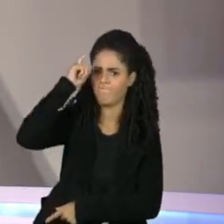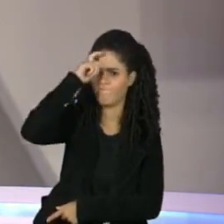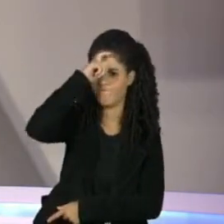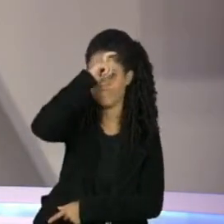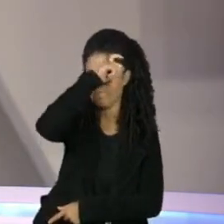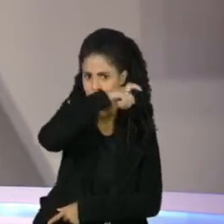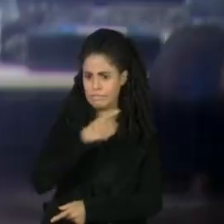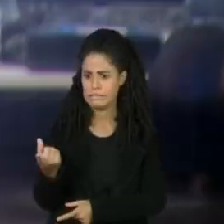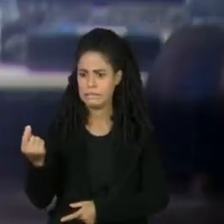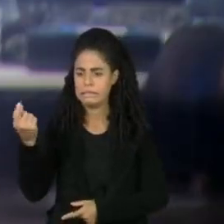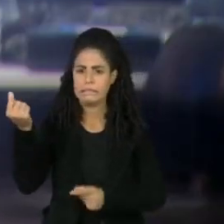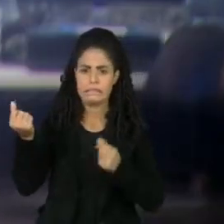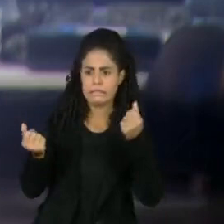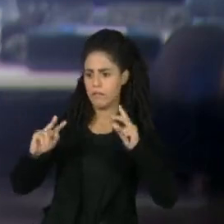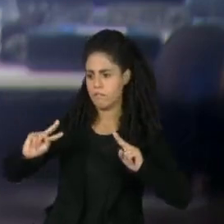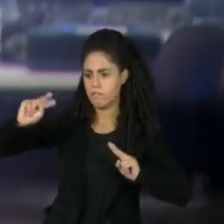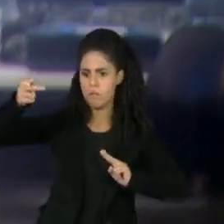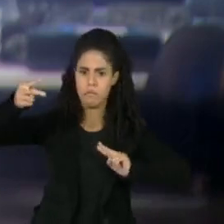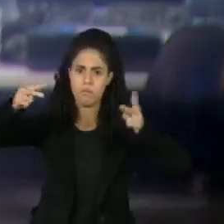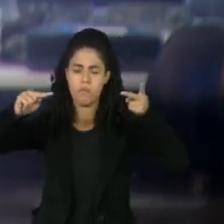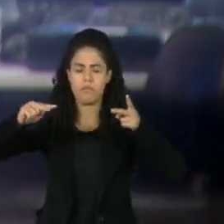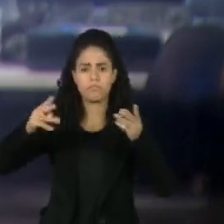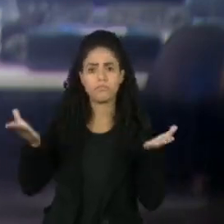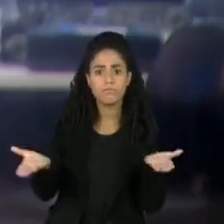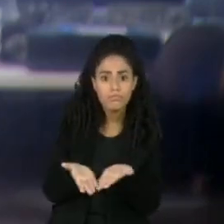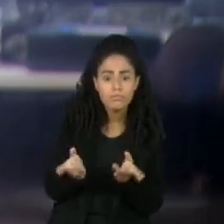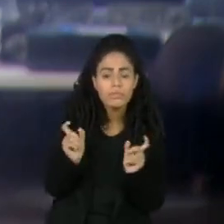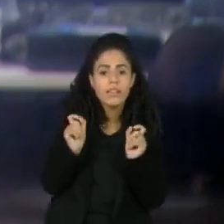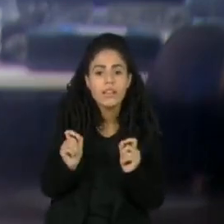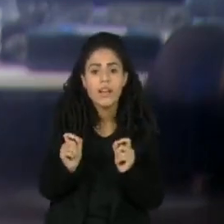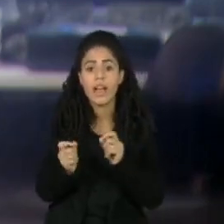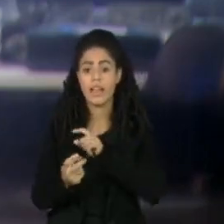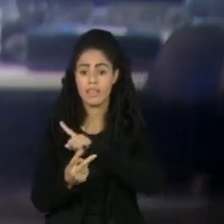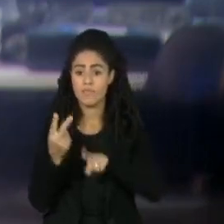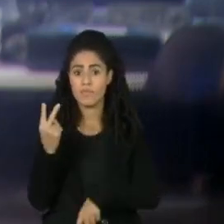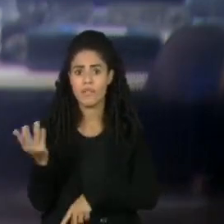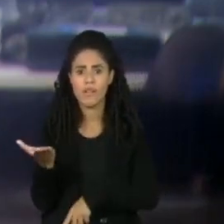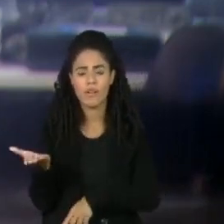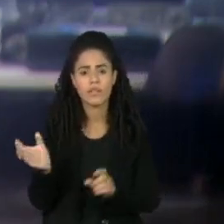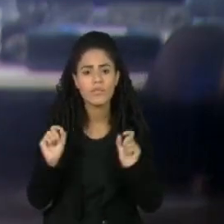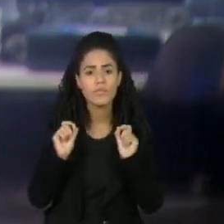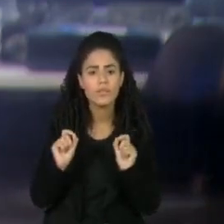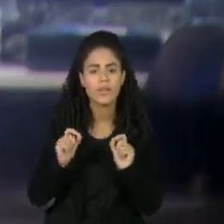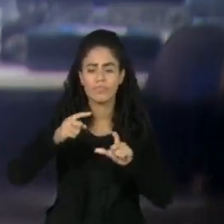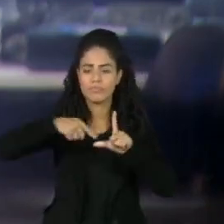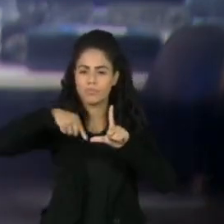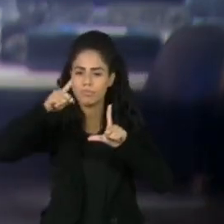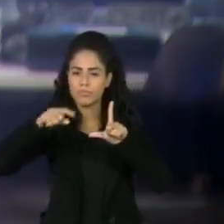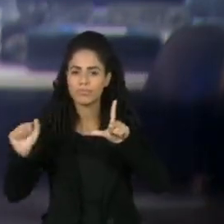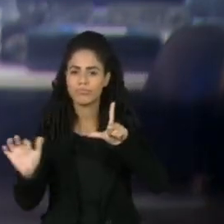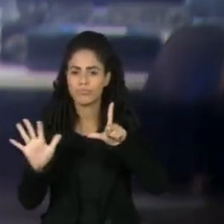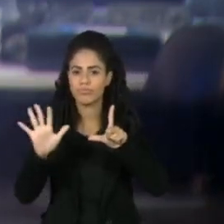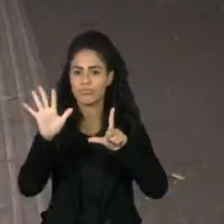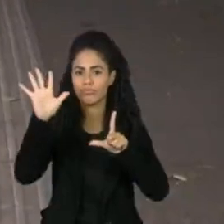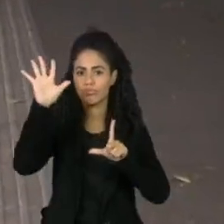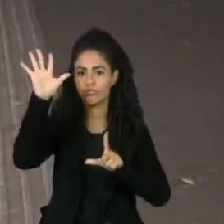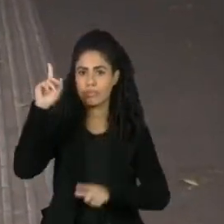escalada de preços. A taxa, persistente em dois dígitos, tem mexido e muito com o dia a dia